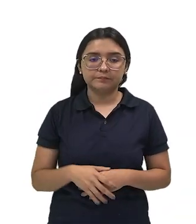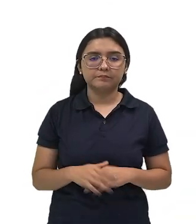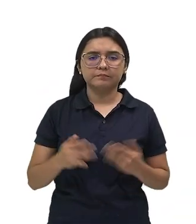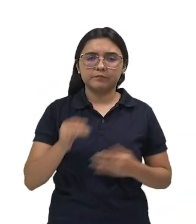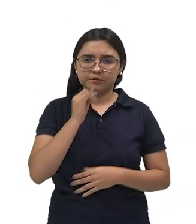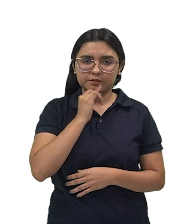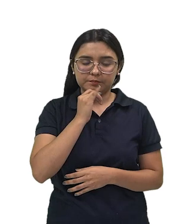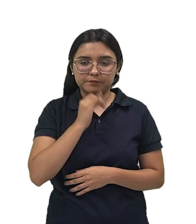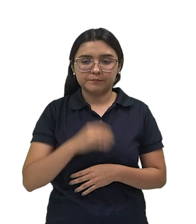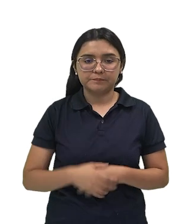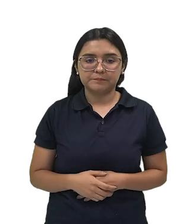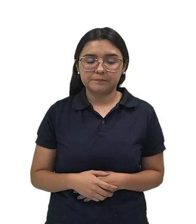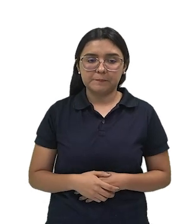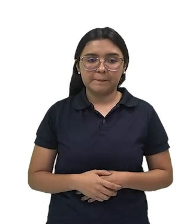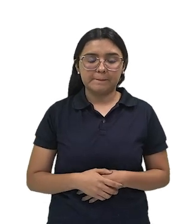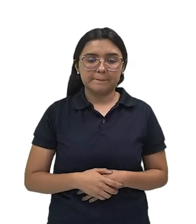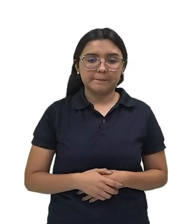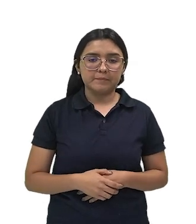beleza?